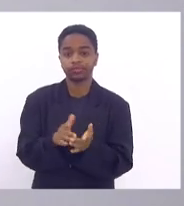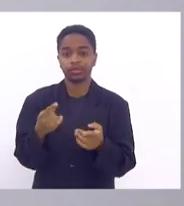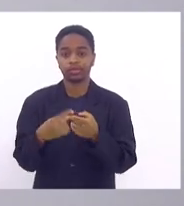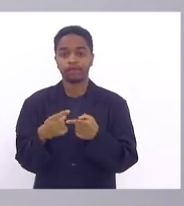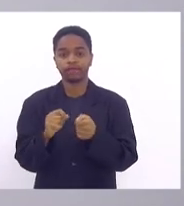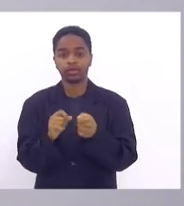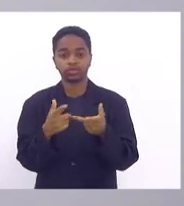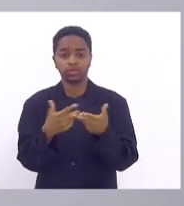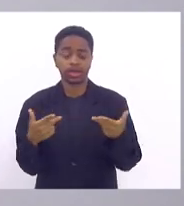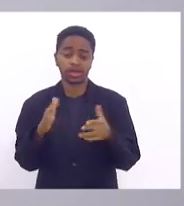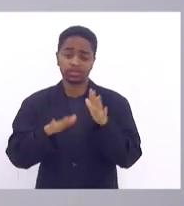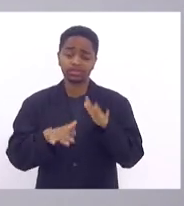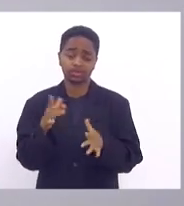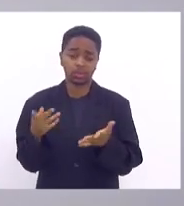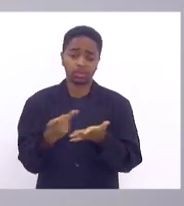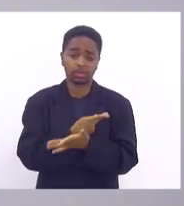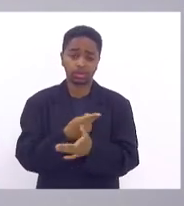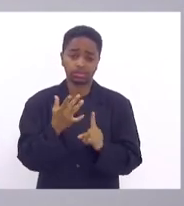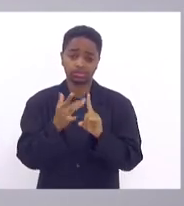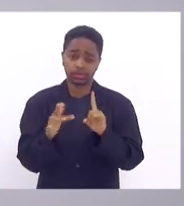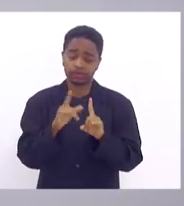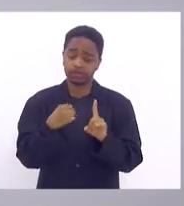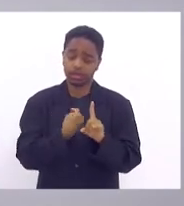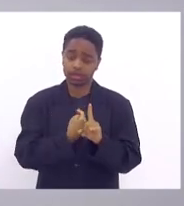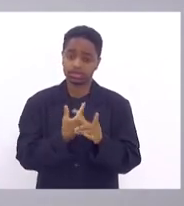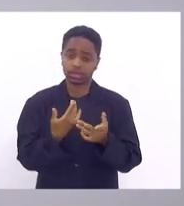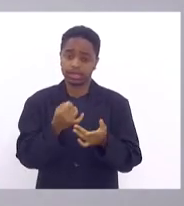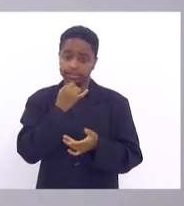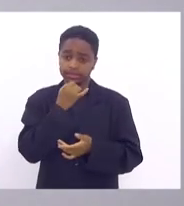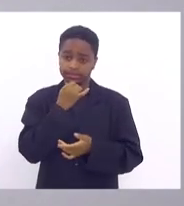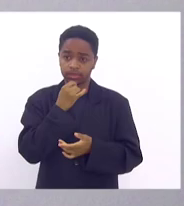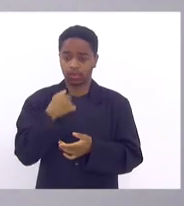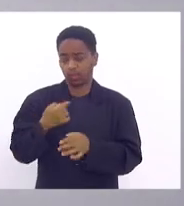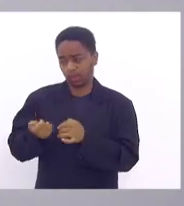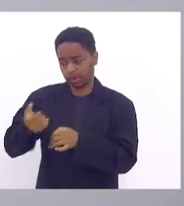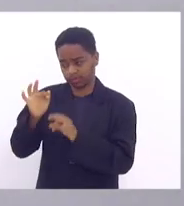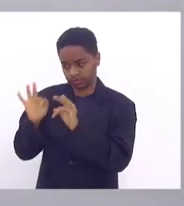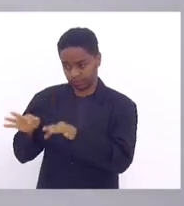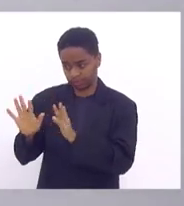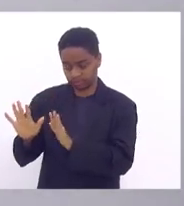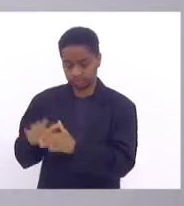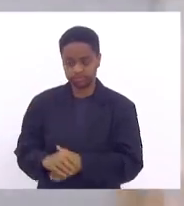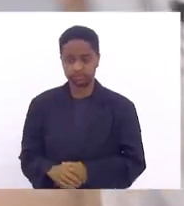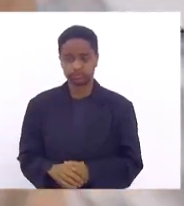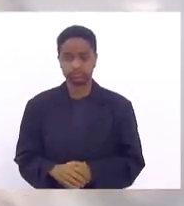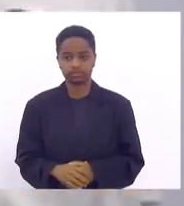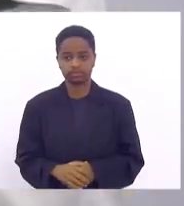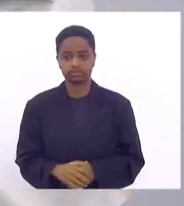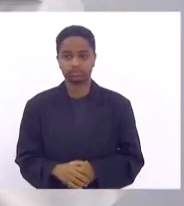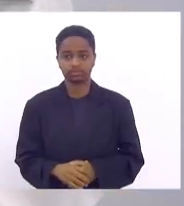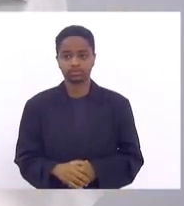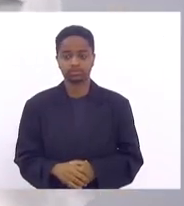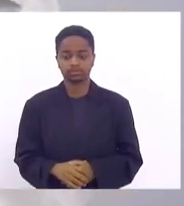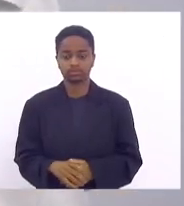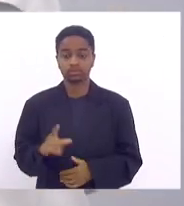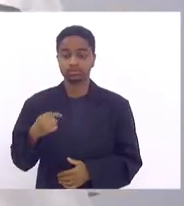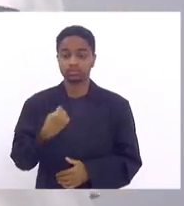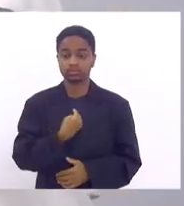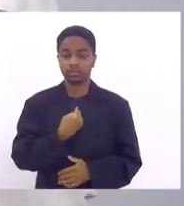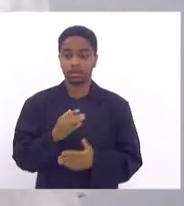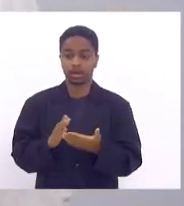volta e meia a gente é vítima outro dia por exemplo já terminando Doutor eh nós nós